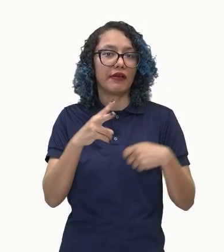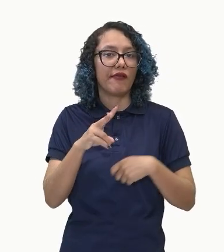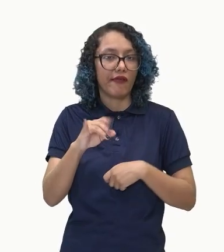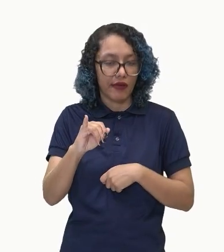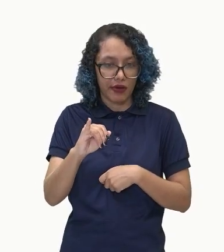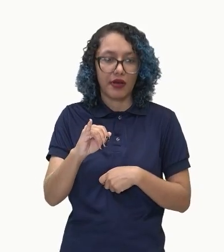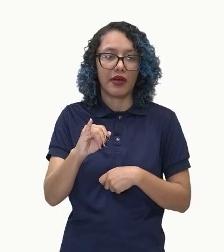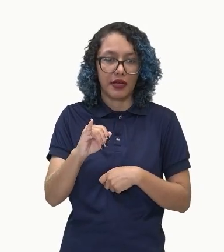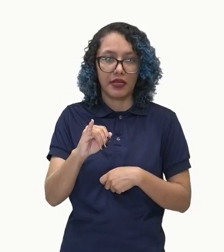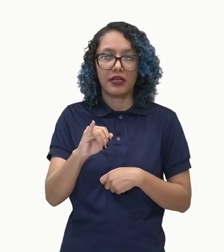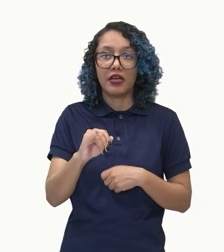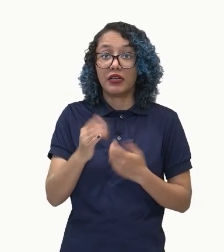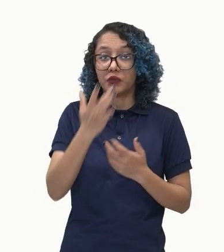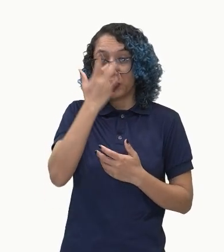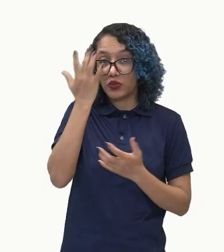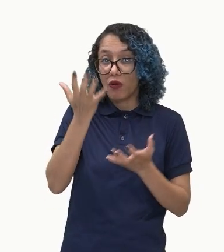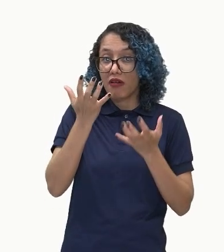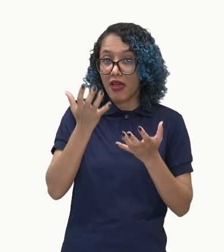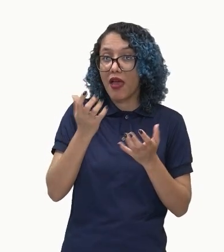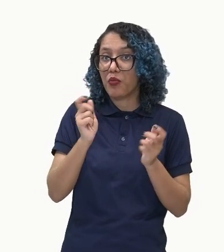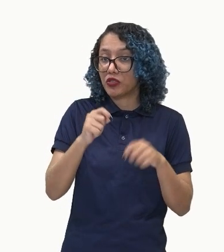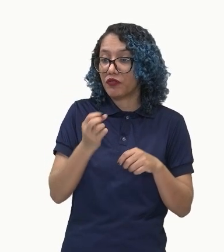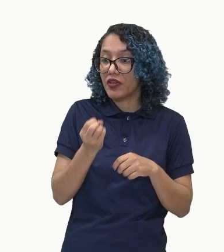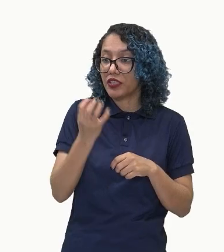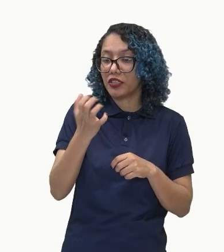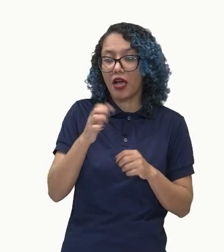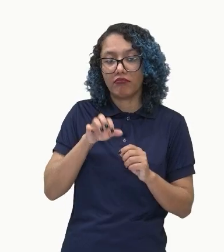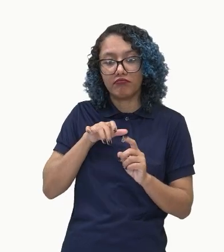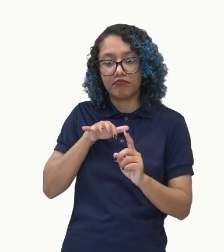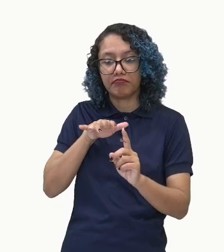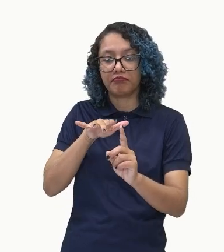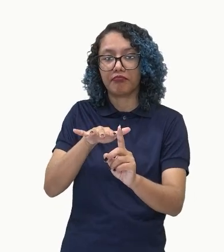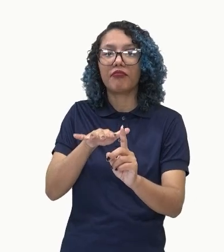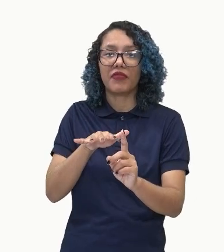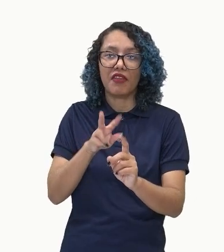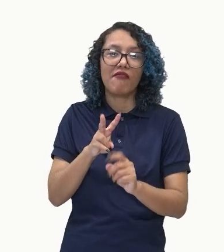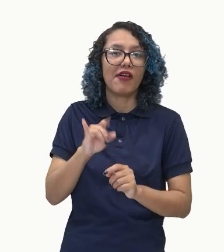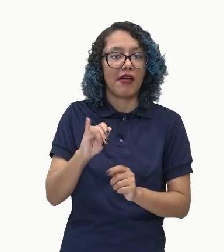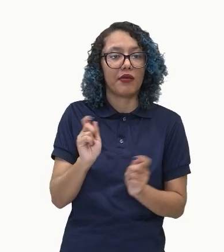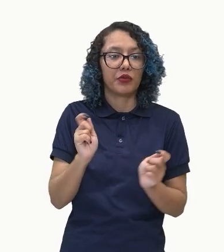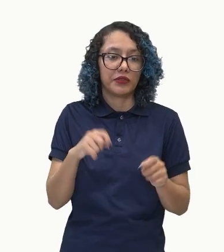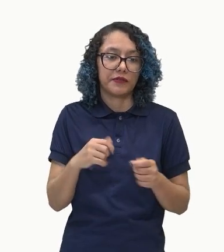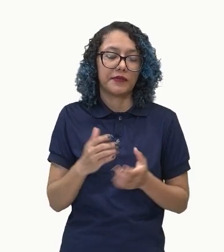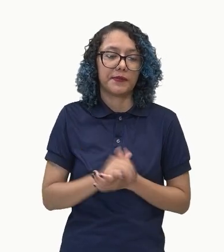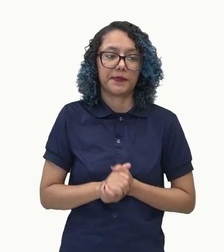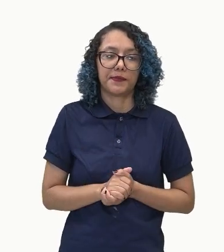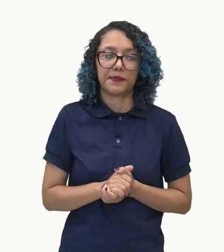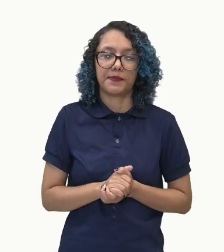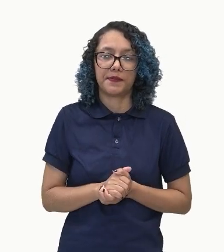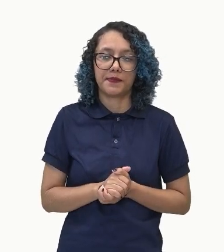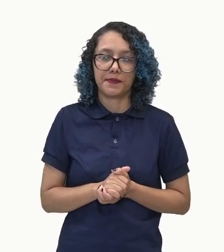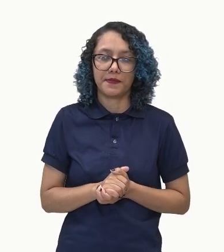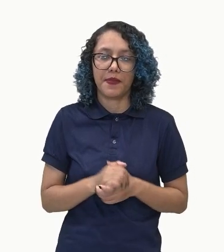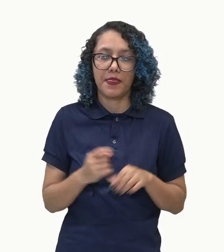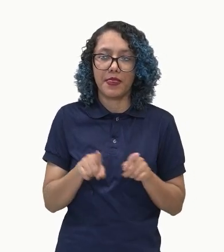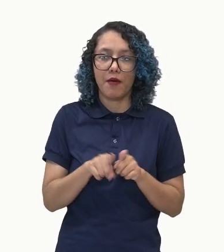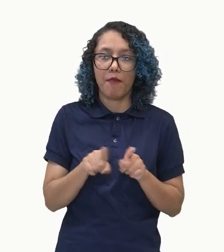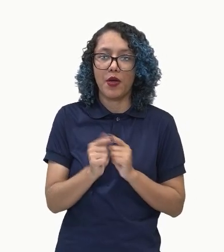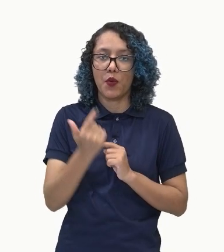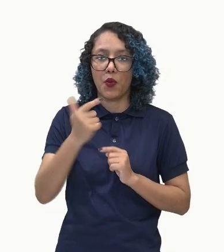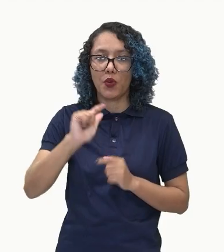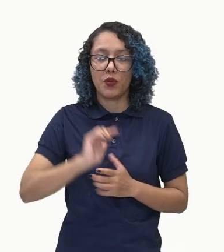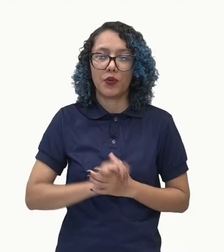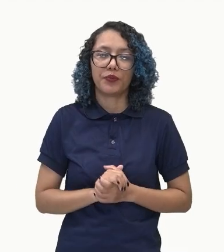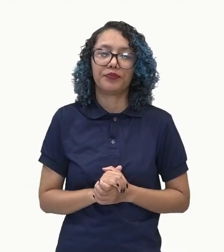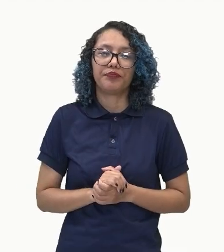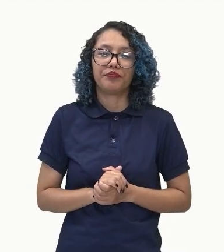essas pessoas que vão poder viajar aí no espaço, tá? Outra atividade que,